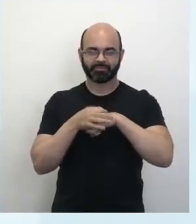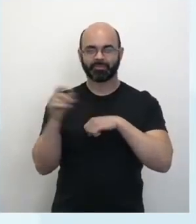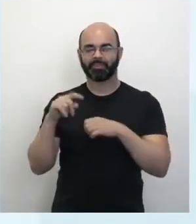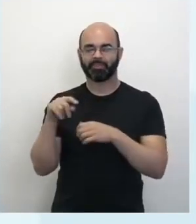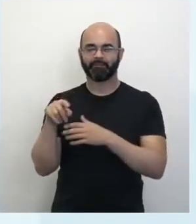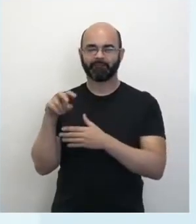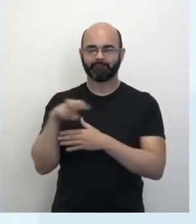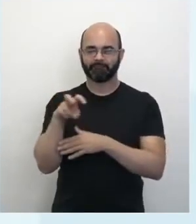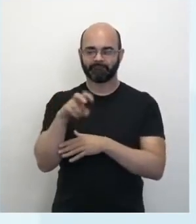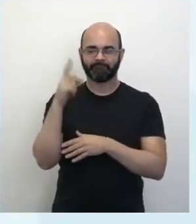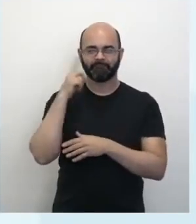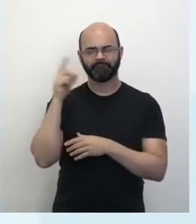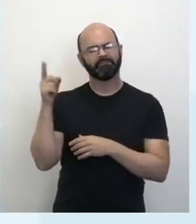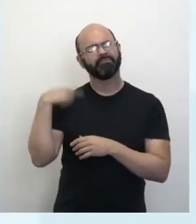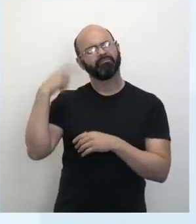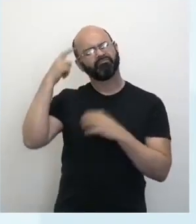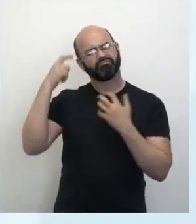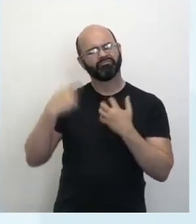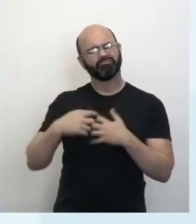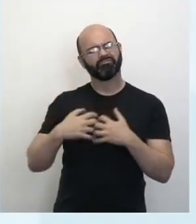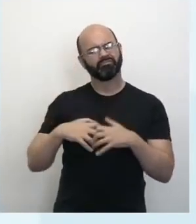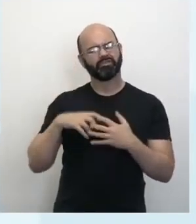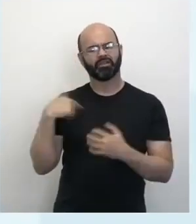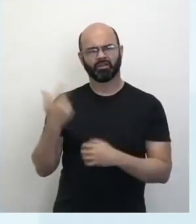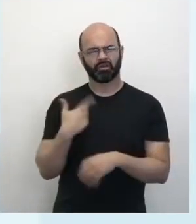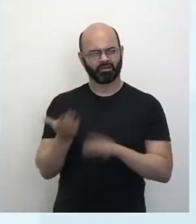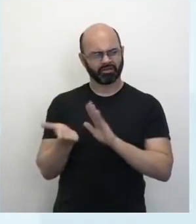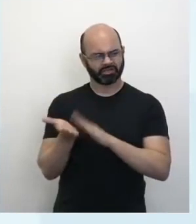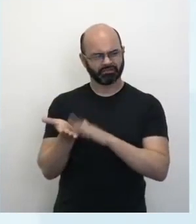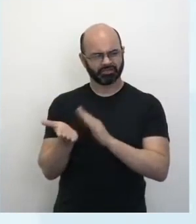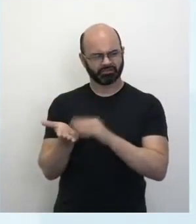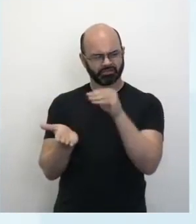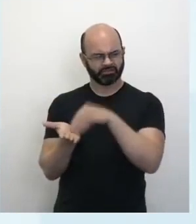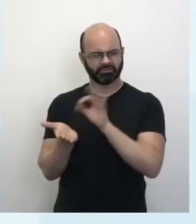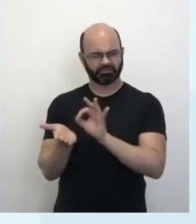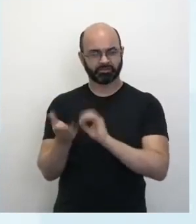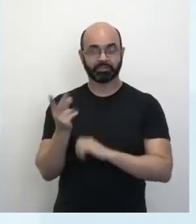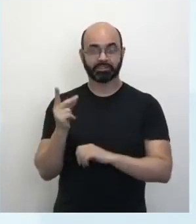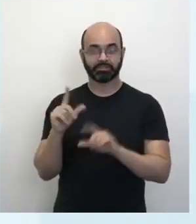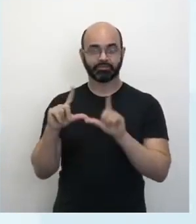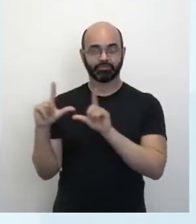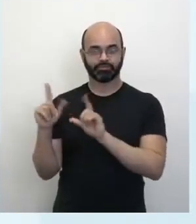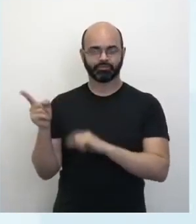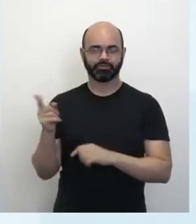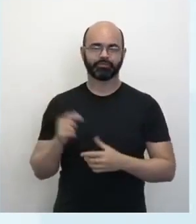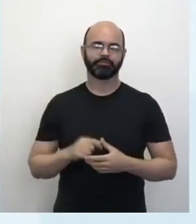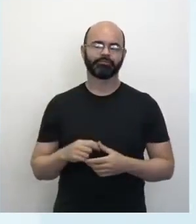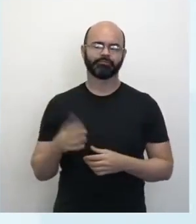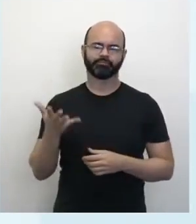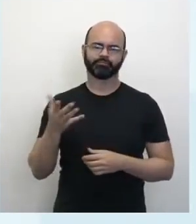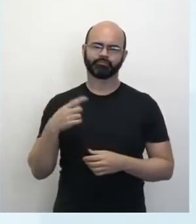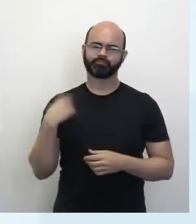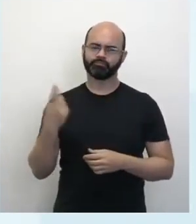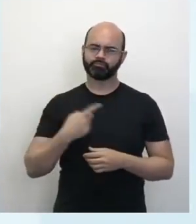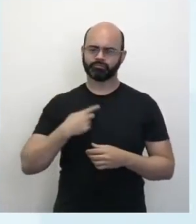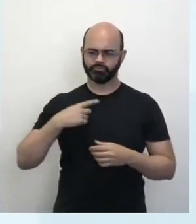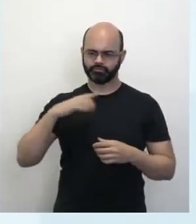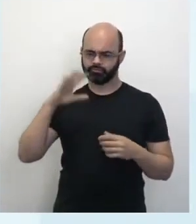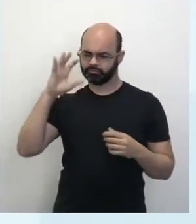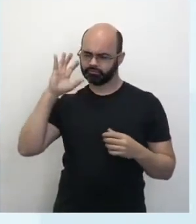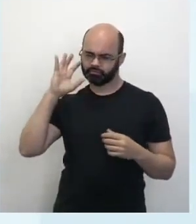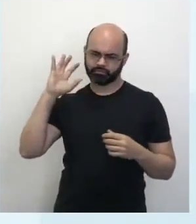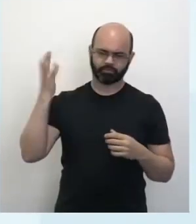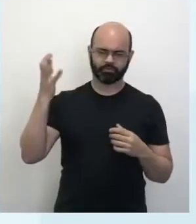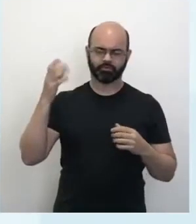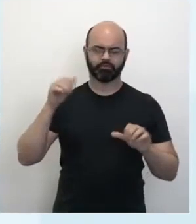fico pensando se está em nossas mãos. Segundo quadro, tomar a atitude que vai gerar uma